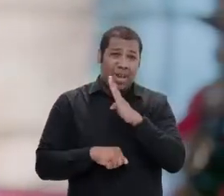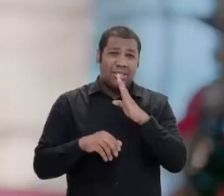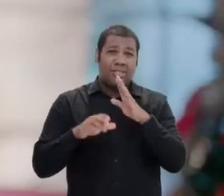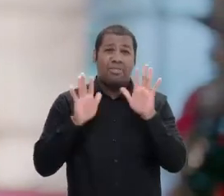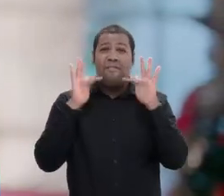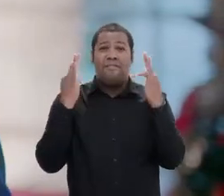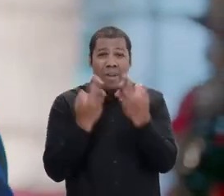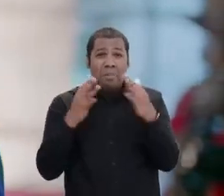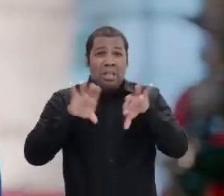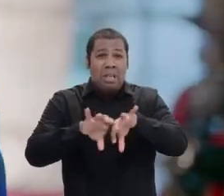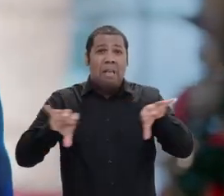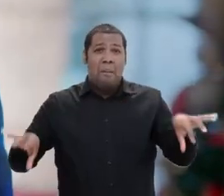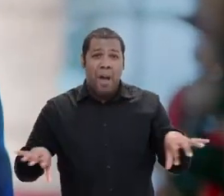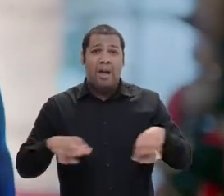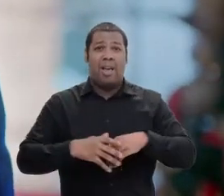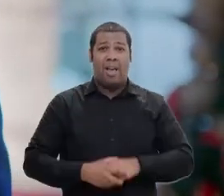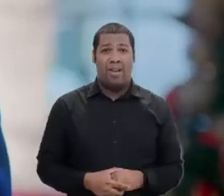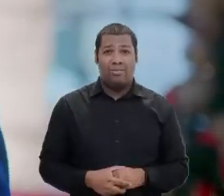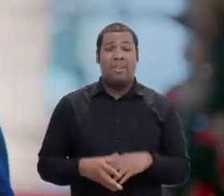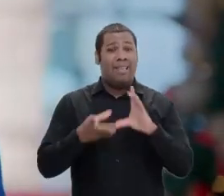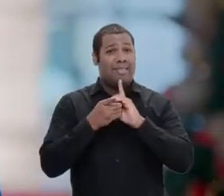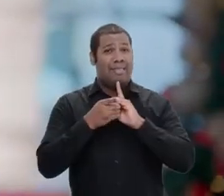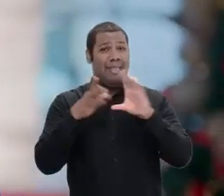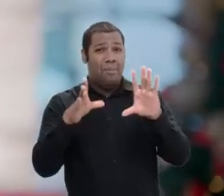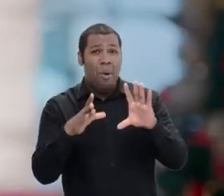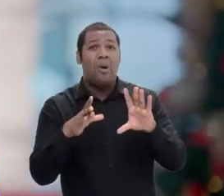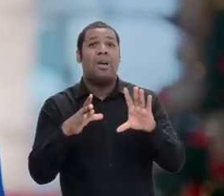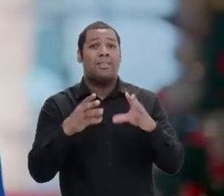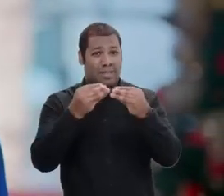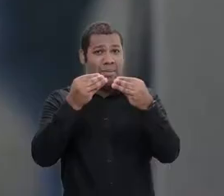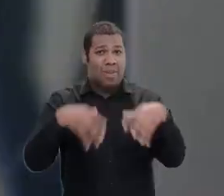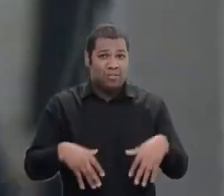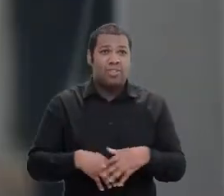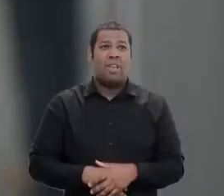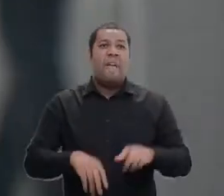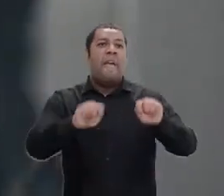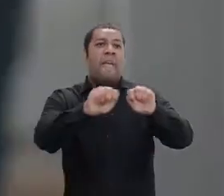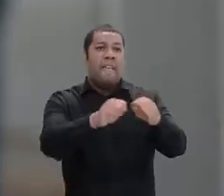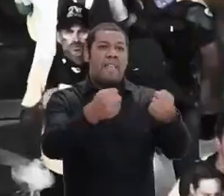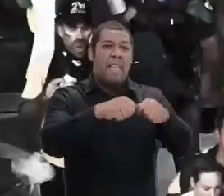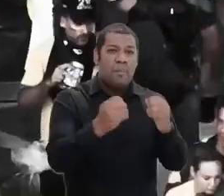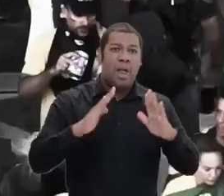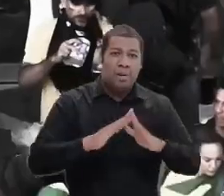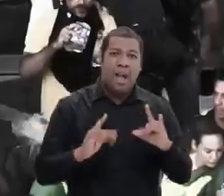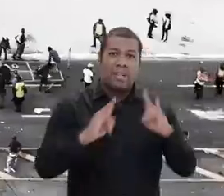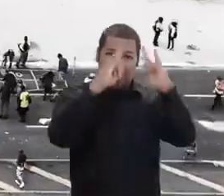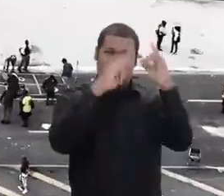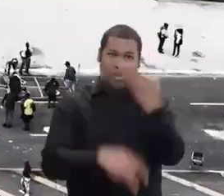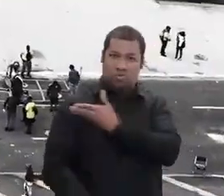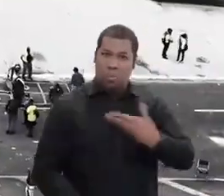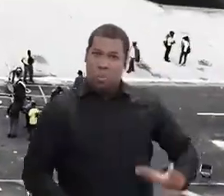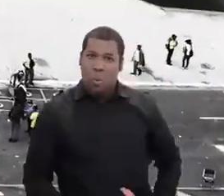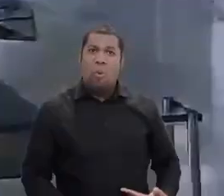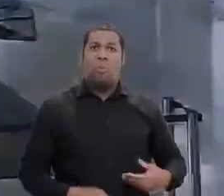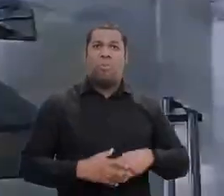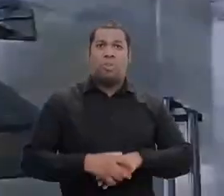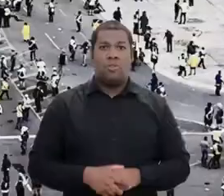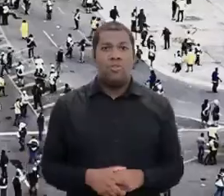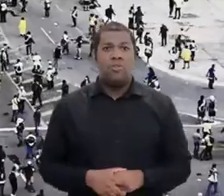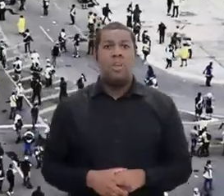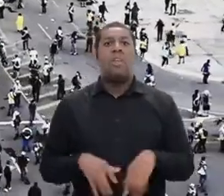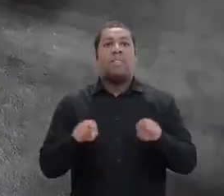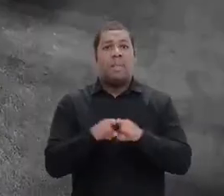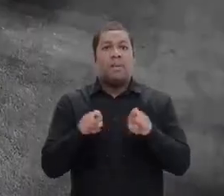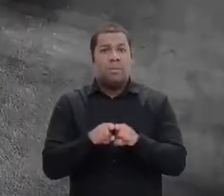país. Desuniu famílias, colocou em risco a democracia. Quebraram vidraças, invadiram e depredaram